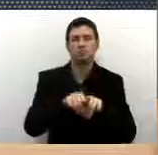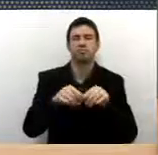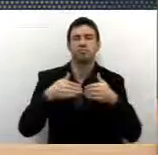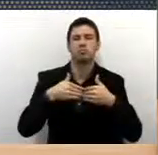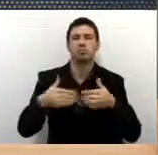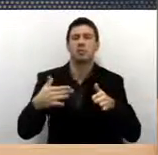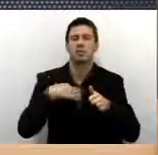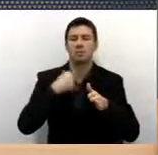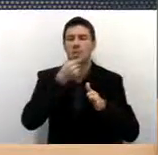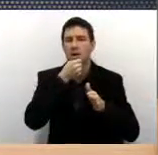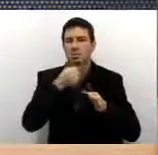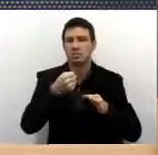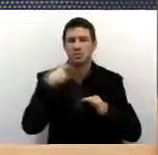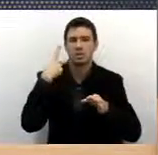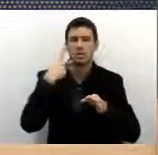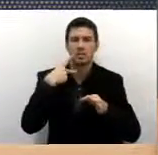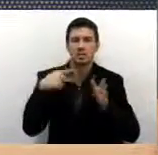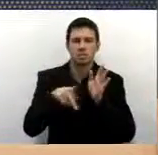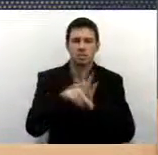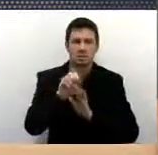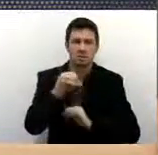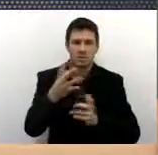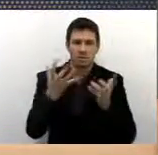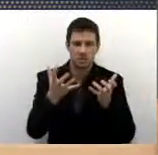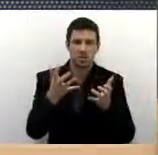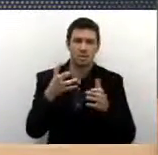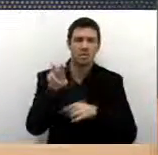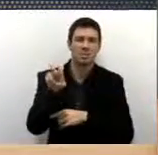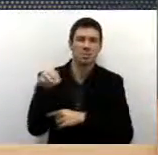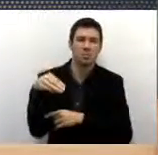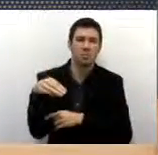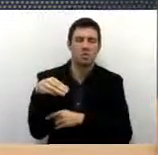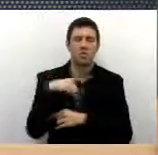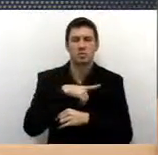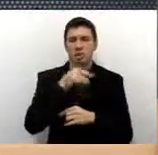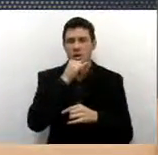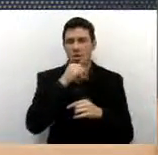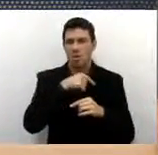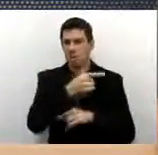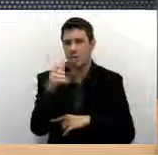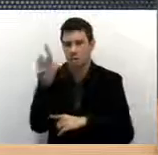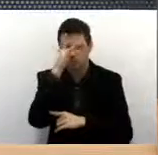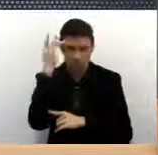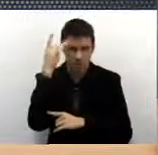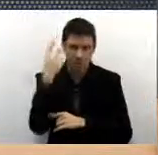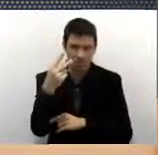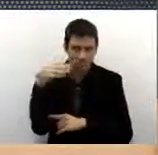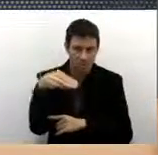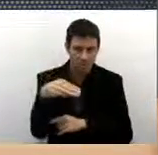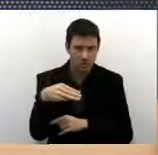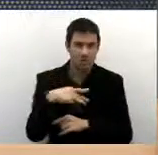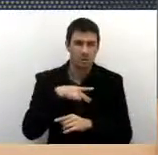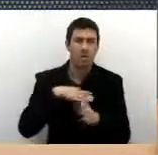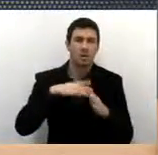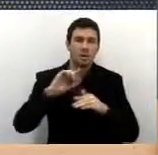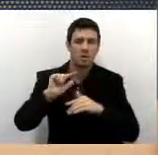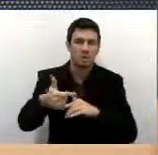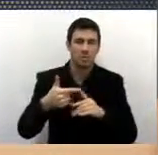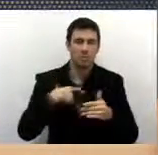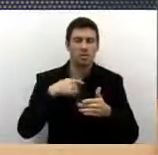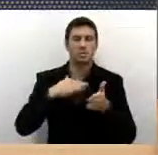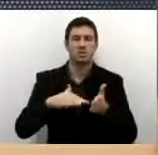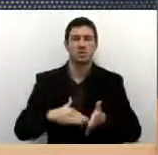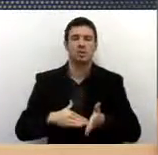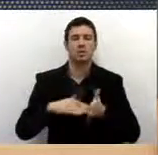a palavra aos vereadores, caso queiram, por 5 minutos, e aos demais interessados por 2 minutos. Na sequência, o